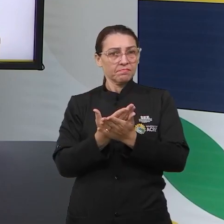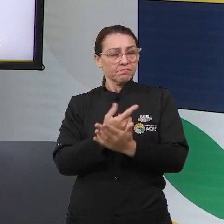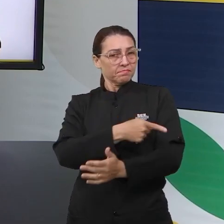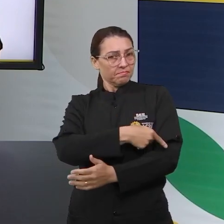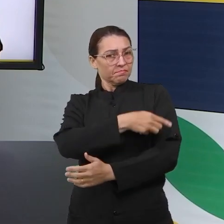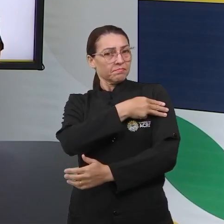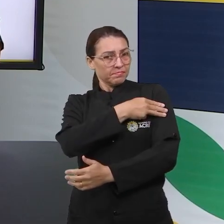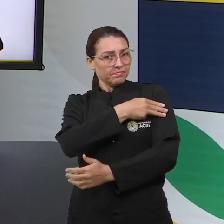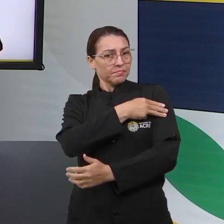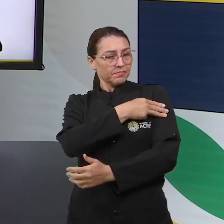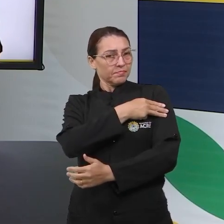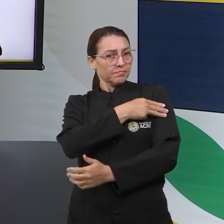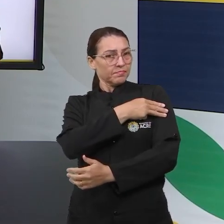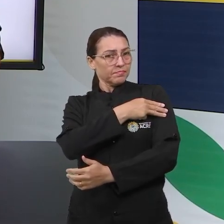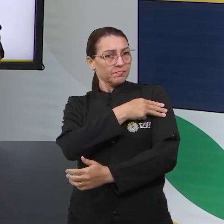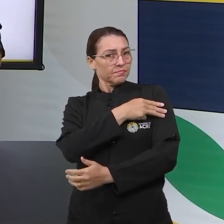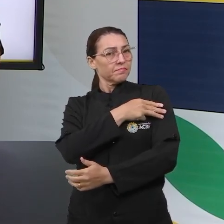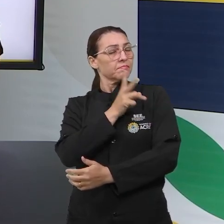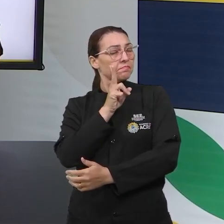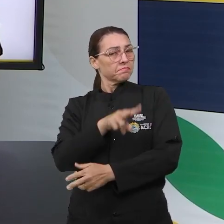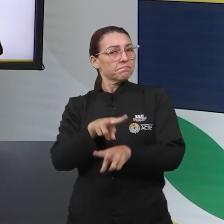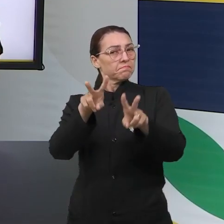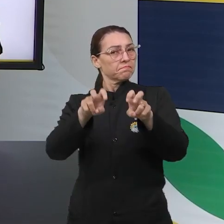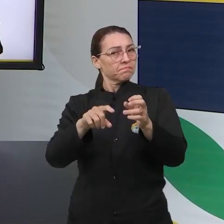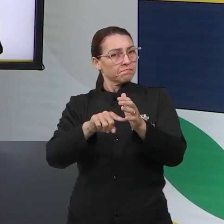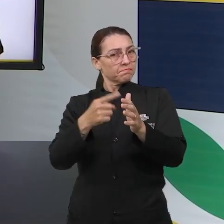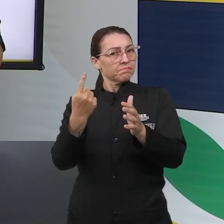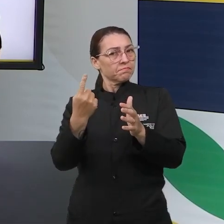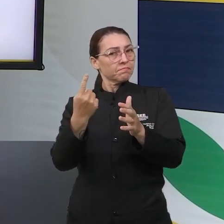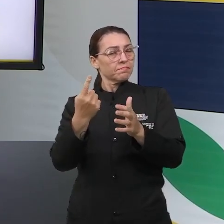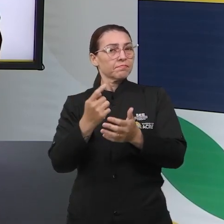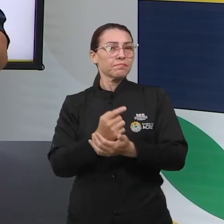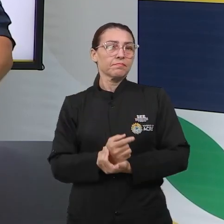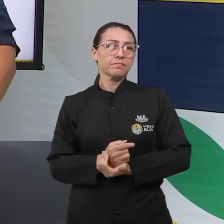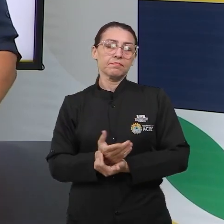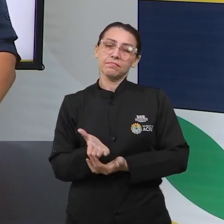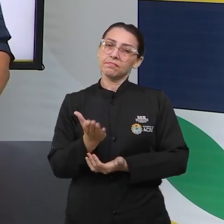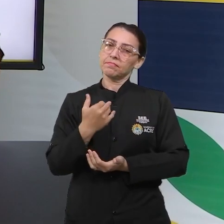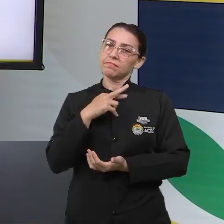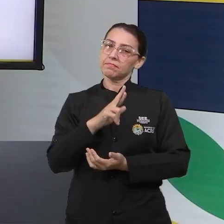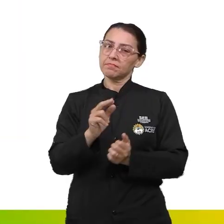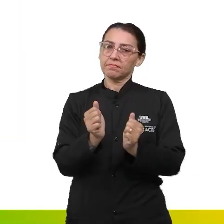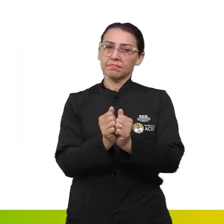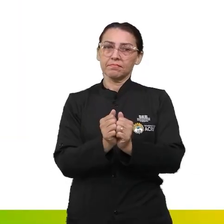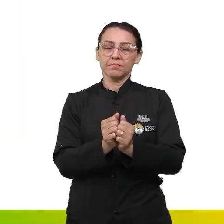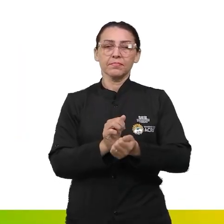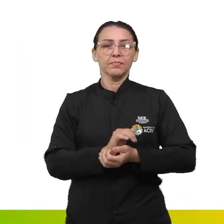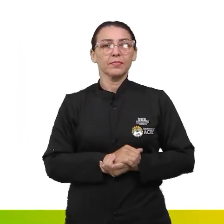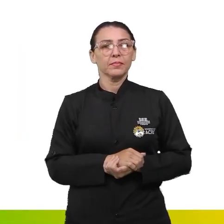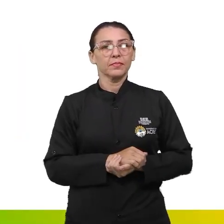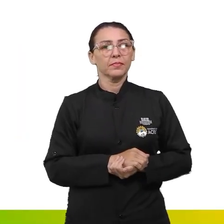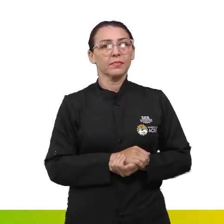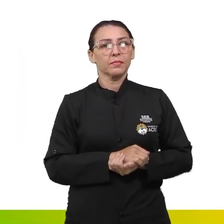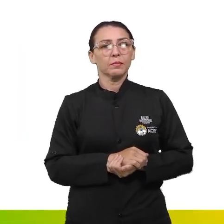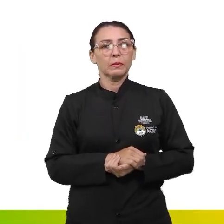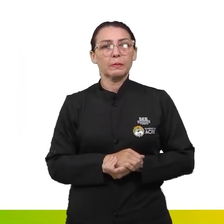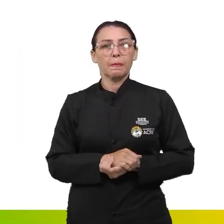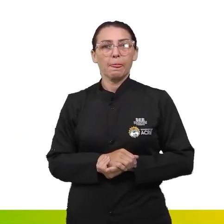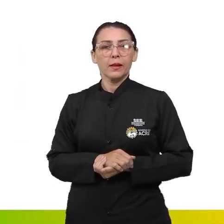ensino fundamental, onde você viu esse tema pela primeira vez. Vamos resolver juntos? Vem comigo.